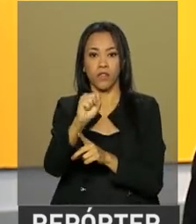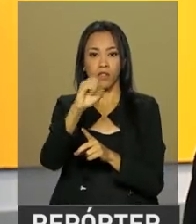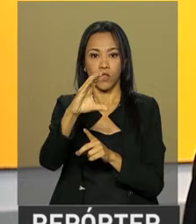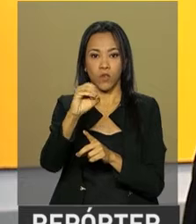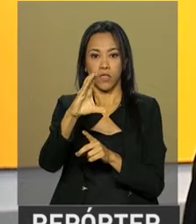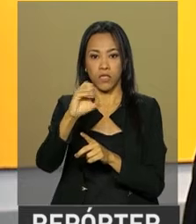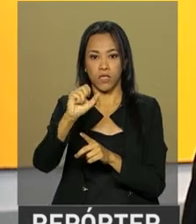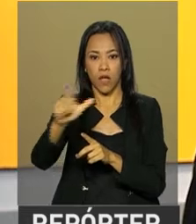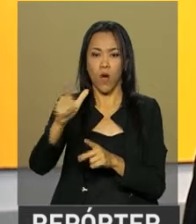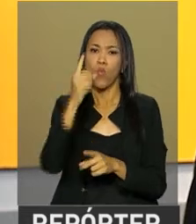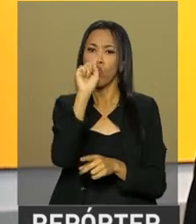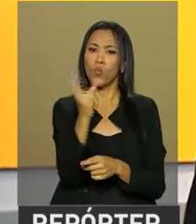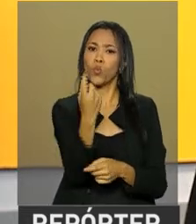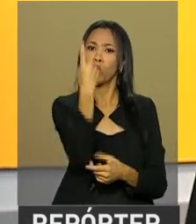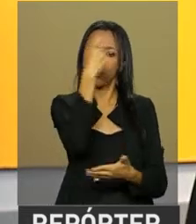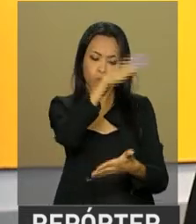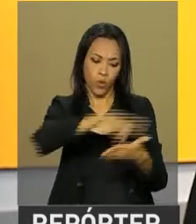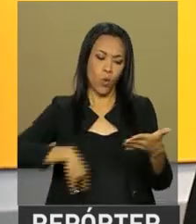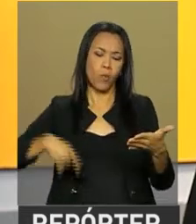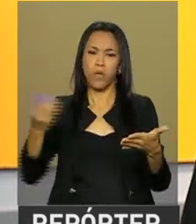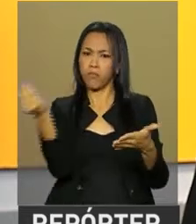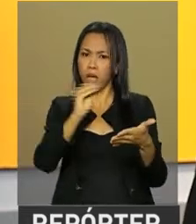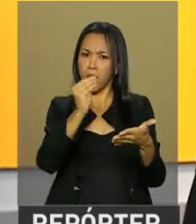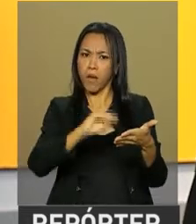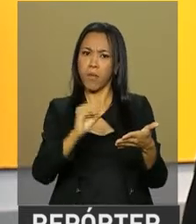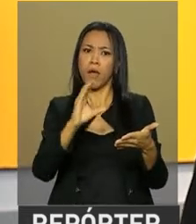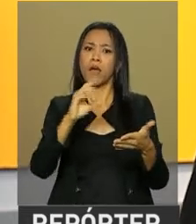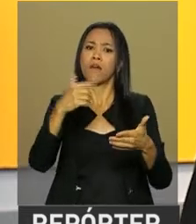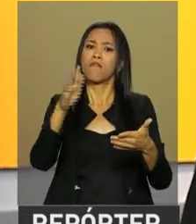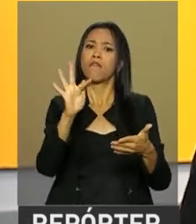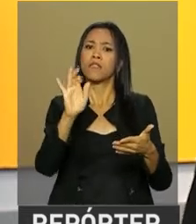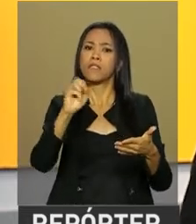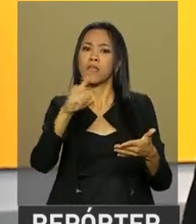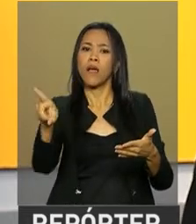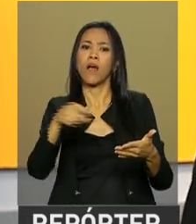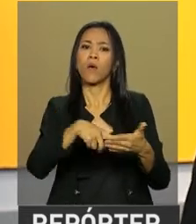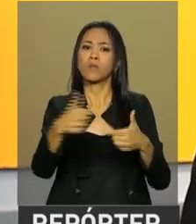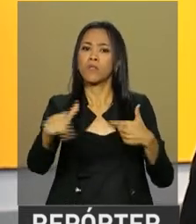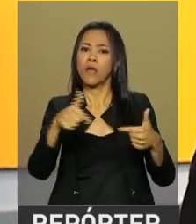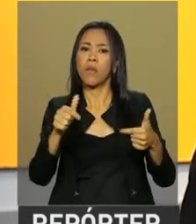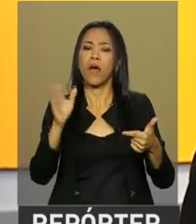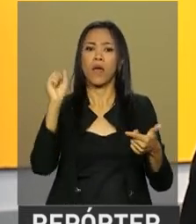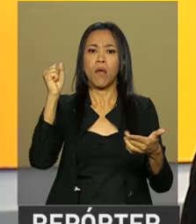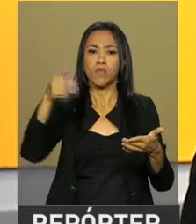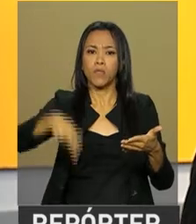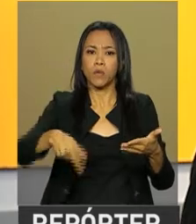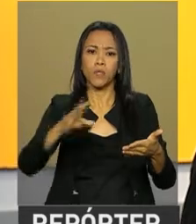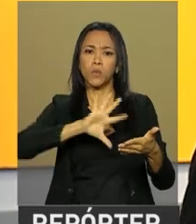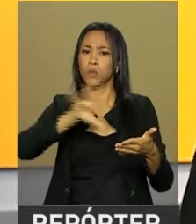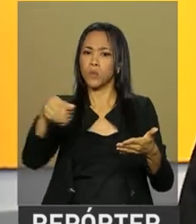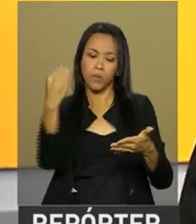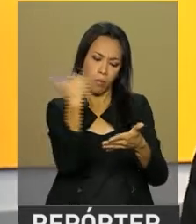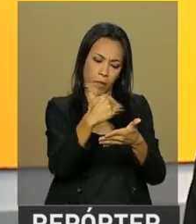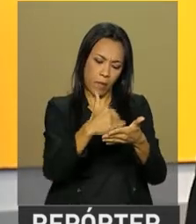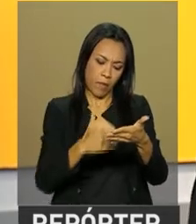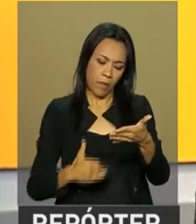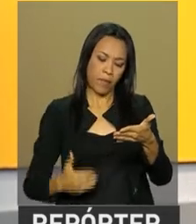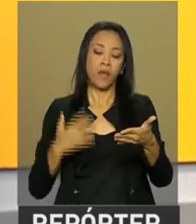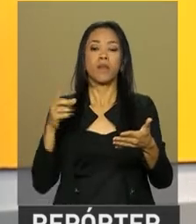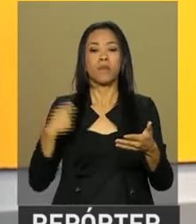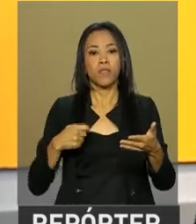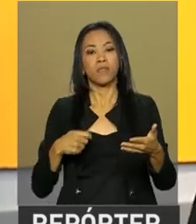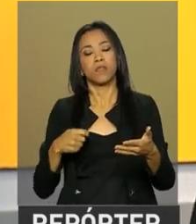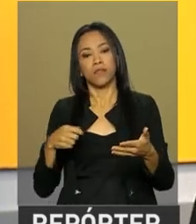dia as contribuições fiscais trabalhistas e previdenciárias que devem ser recolhidas pelos